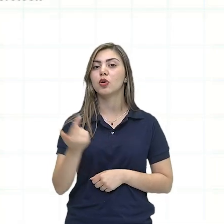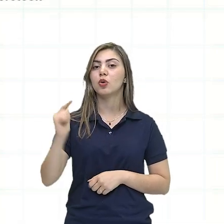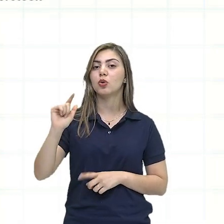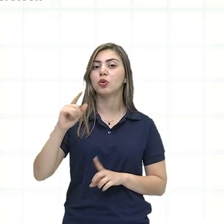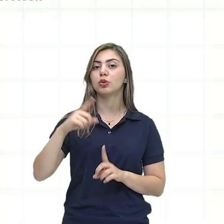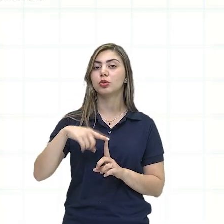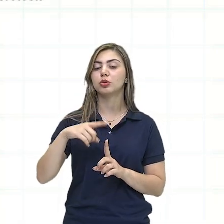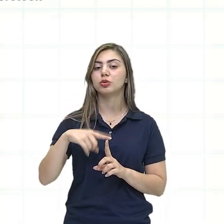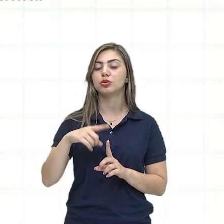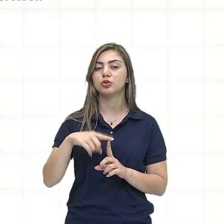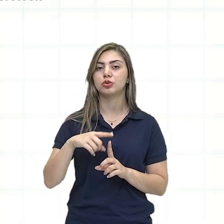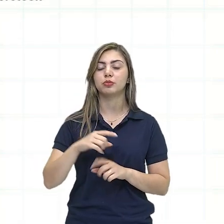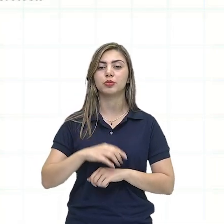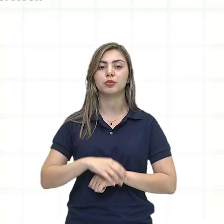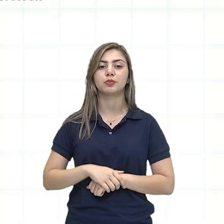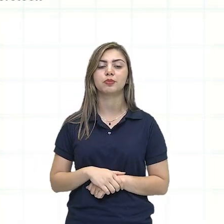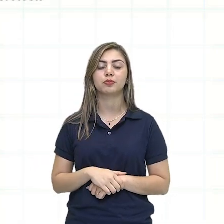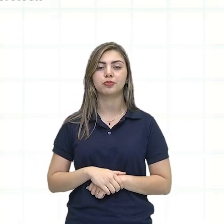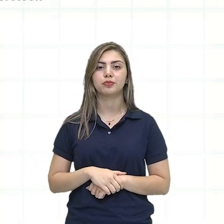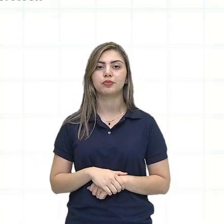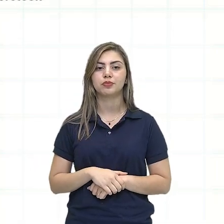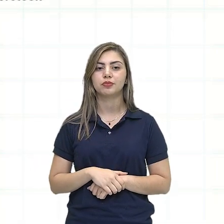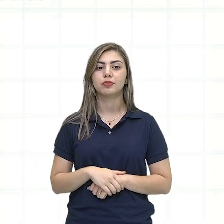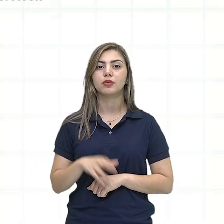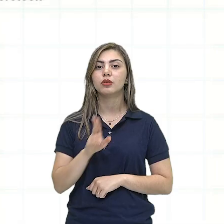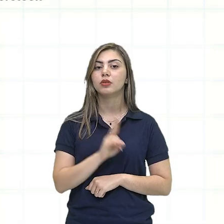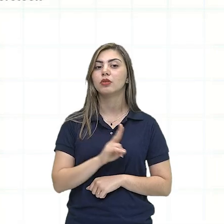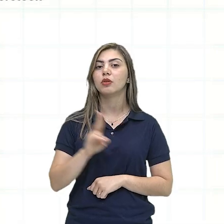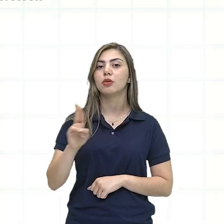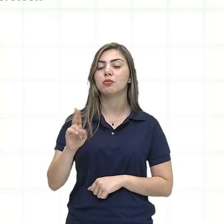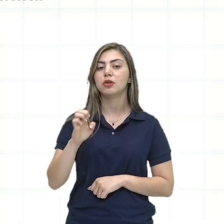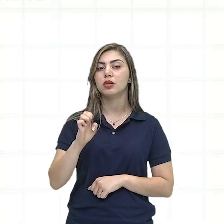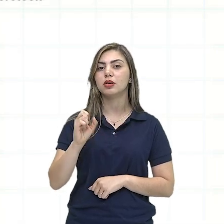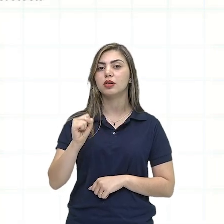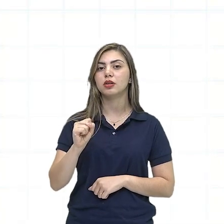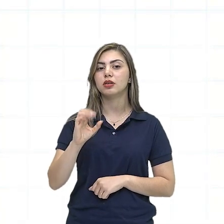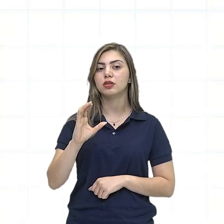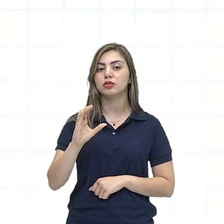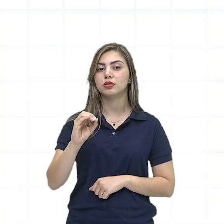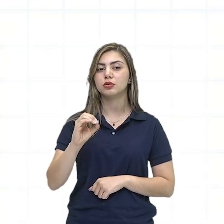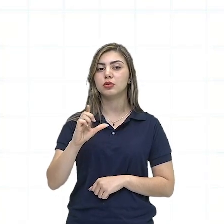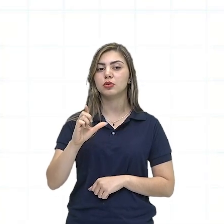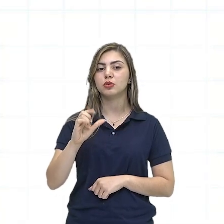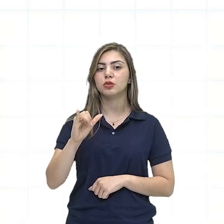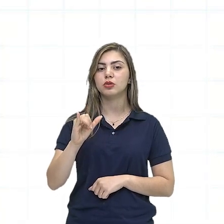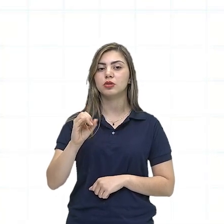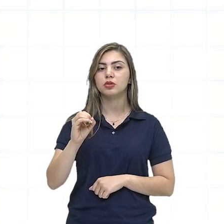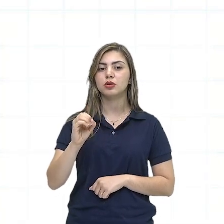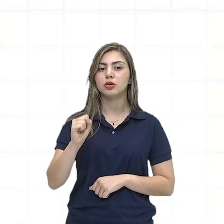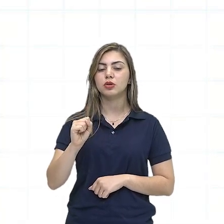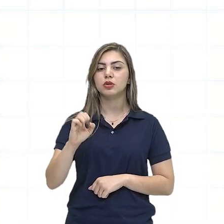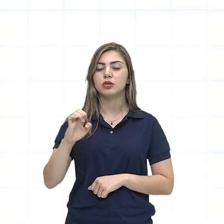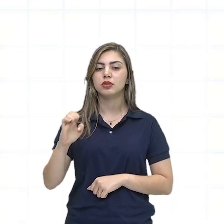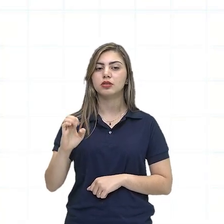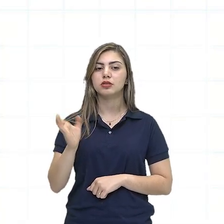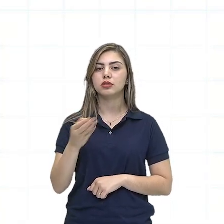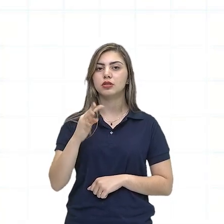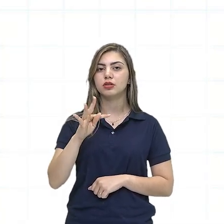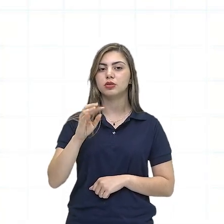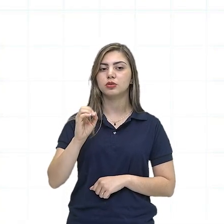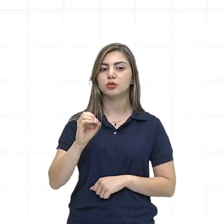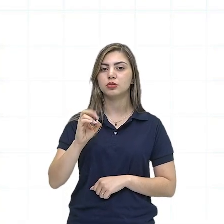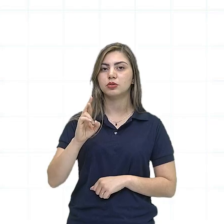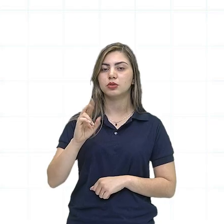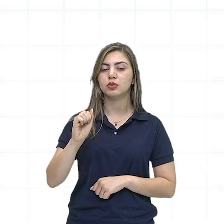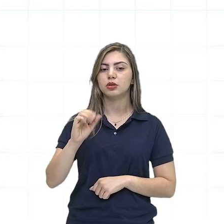outro desvio postural chamado de escoliose tóraco-lombar, como vai aparecer aí para vocês, tá